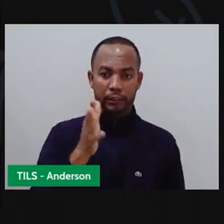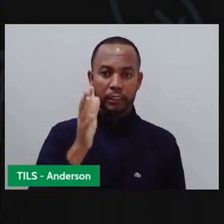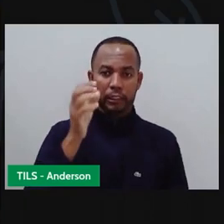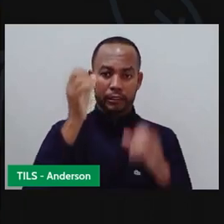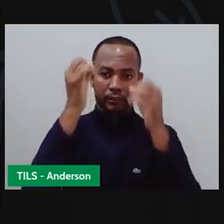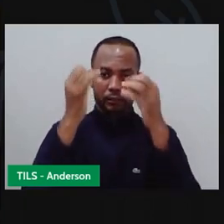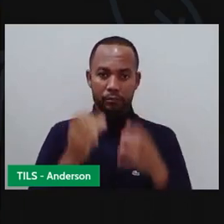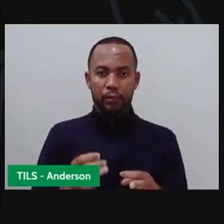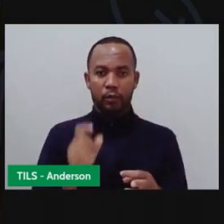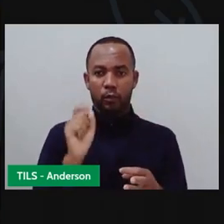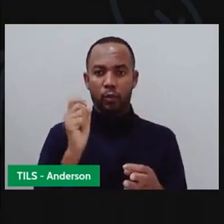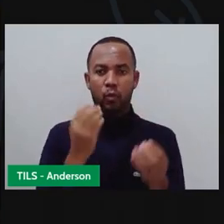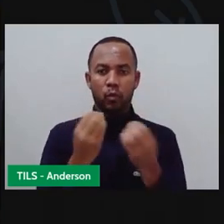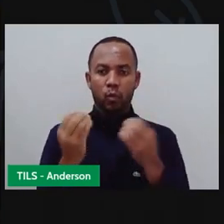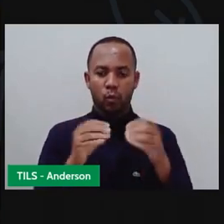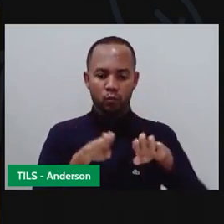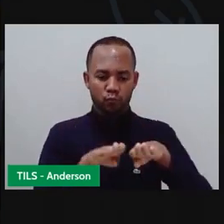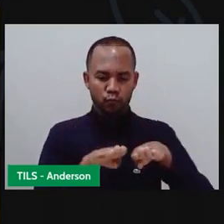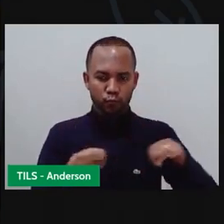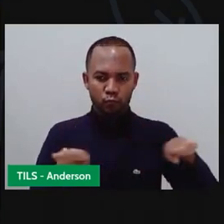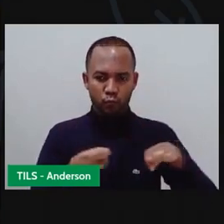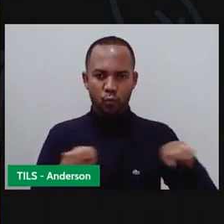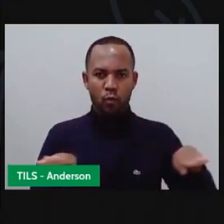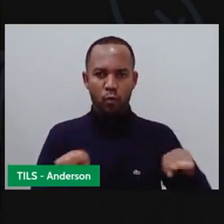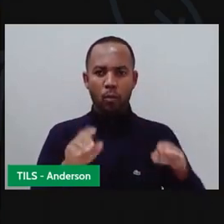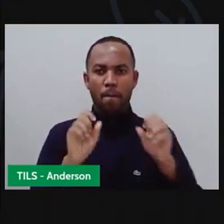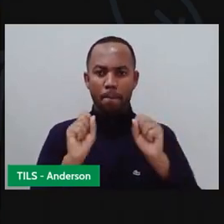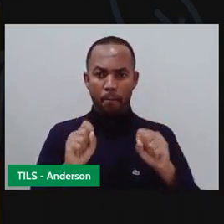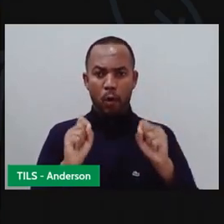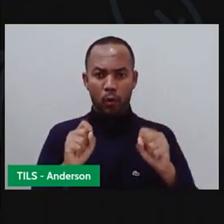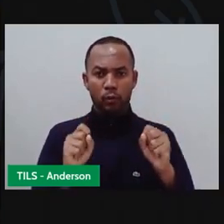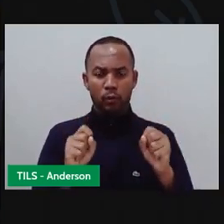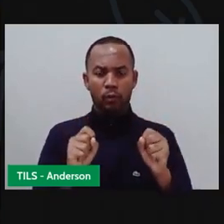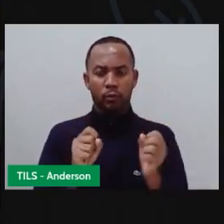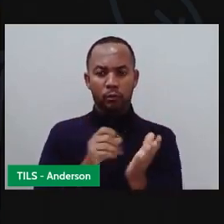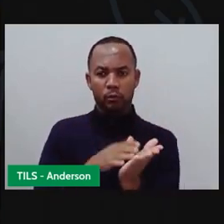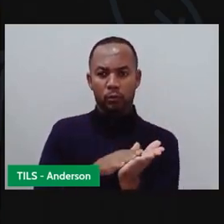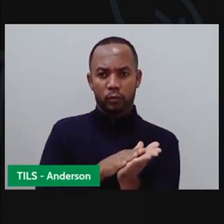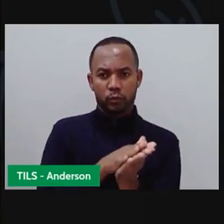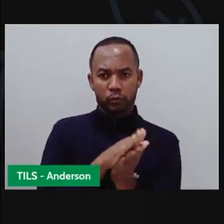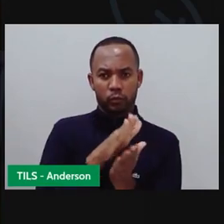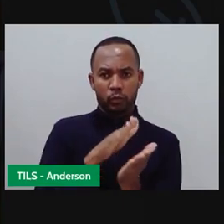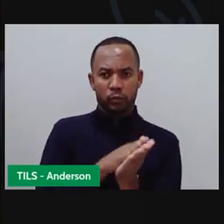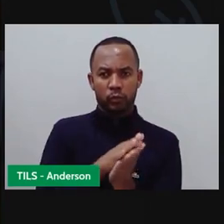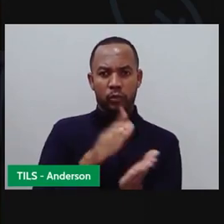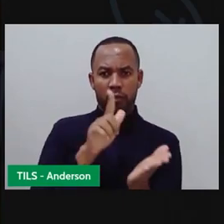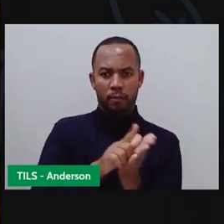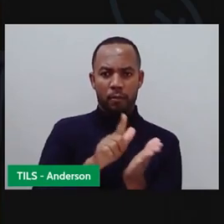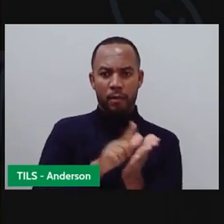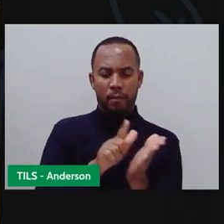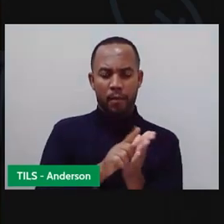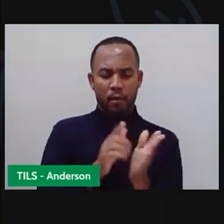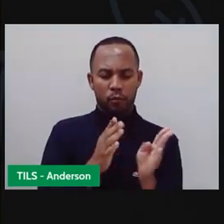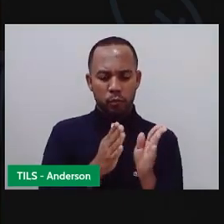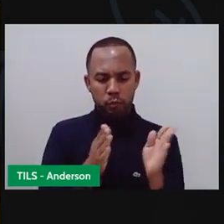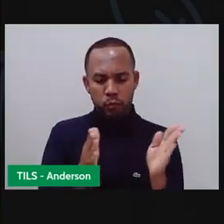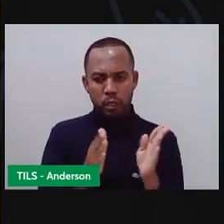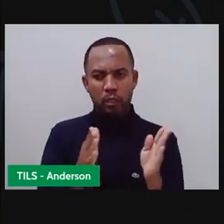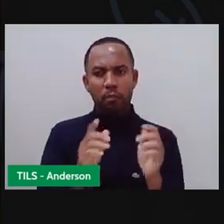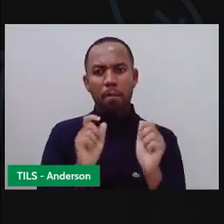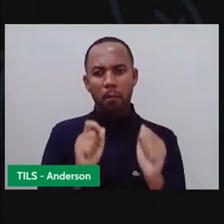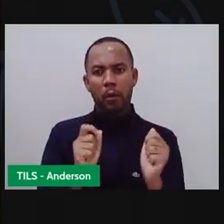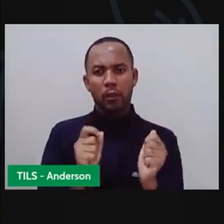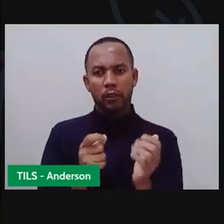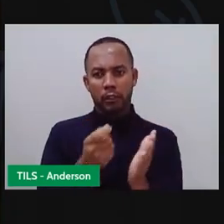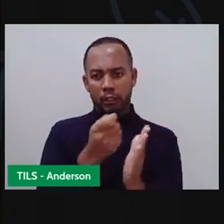Contate tava para o rosto aqui tá você pode fazer impressão em uma folha menor Você pode escrever desenhar